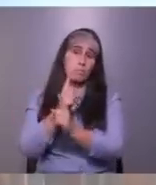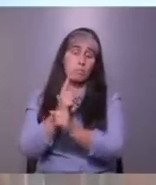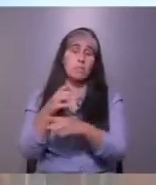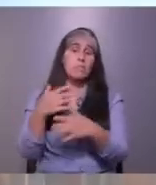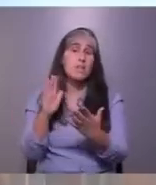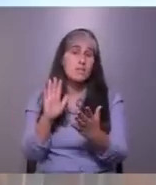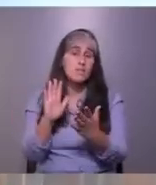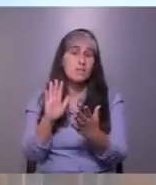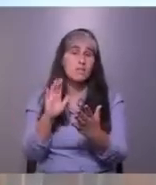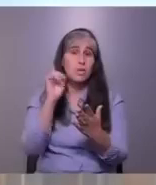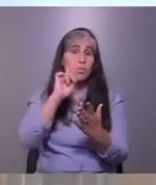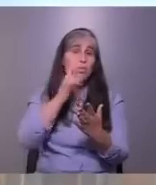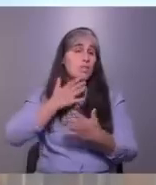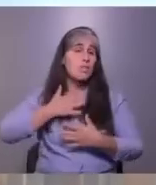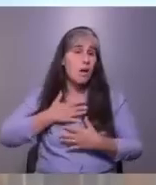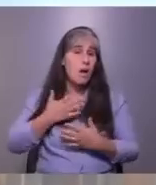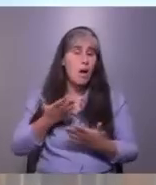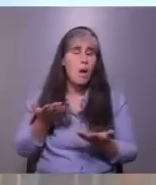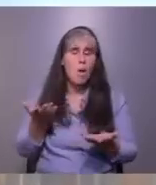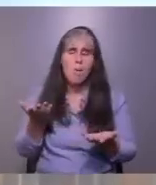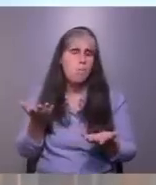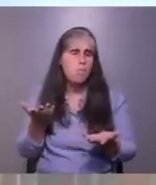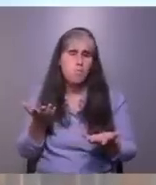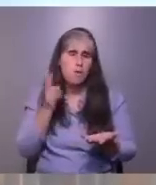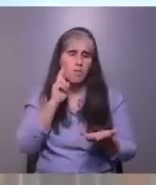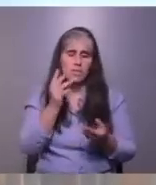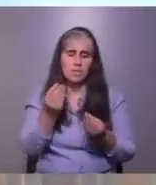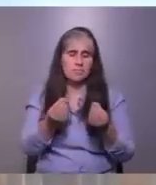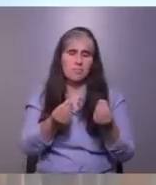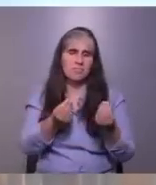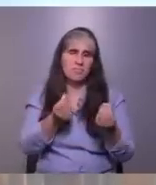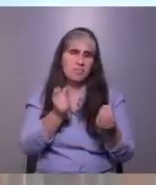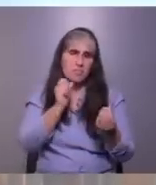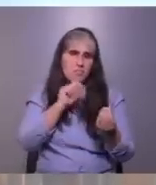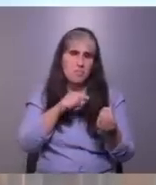importância, pouco valor, pouco significado.